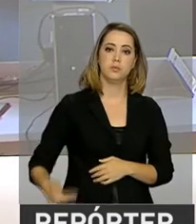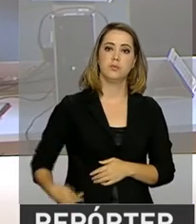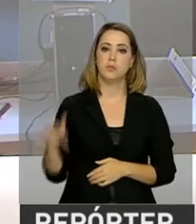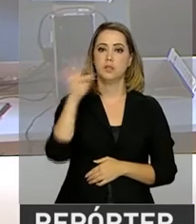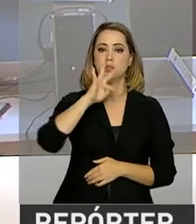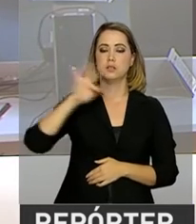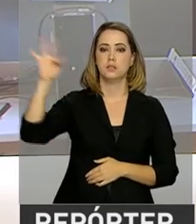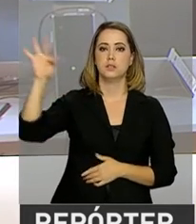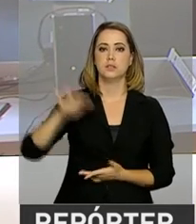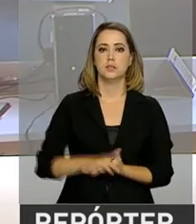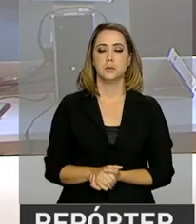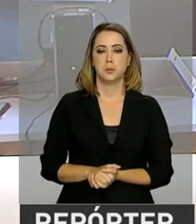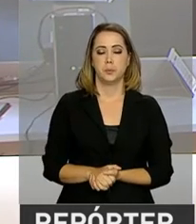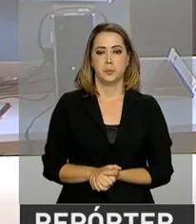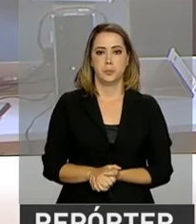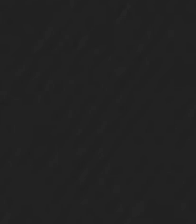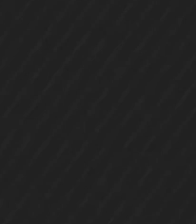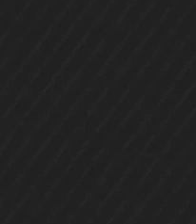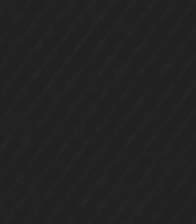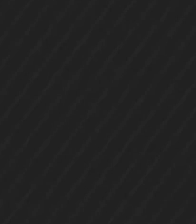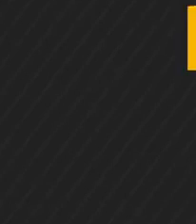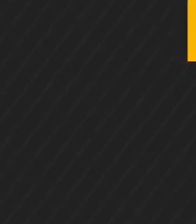a tv do governo federal